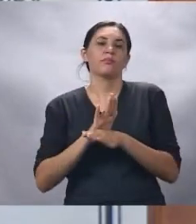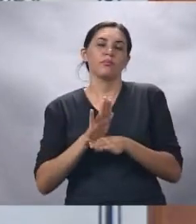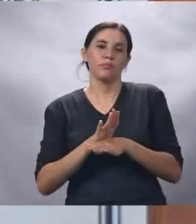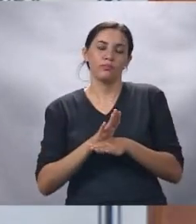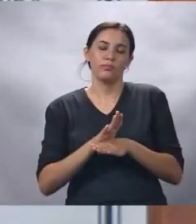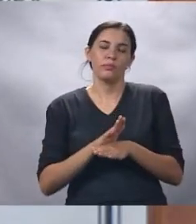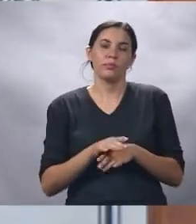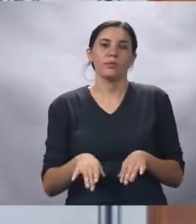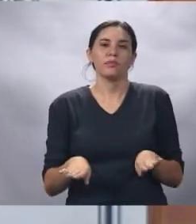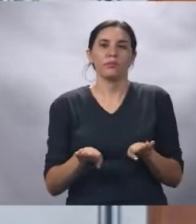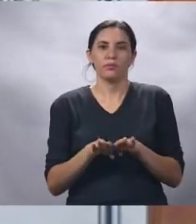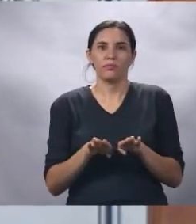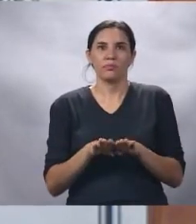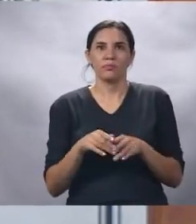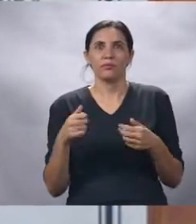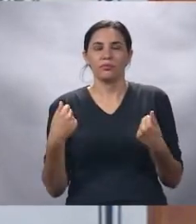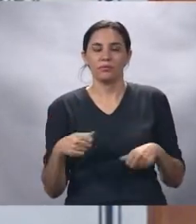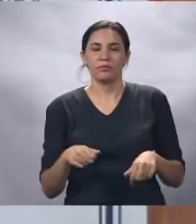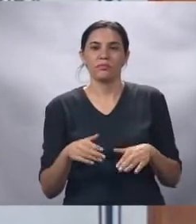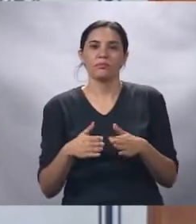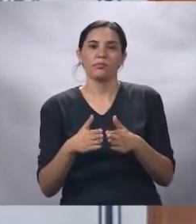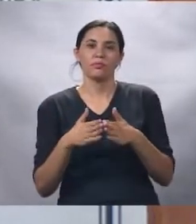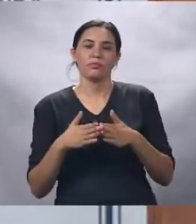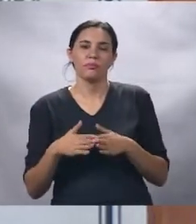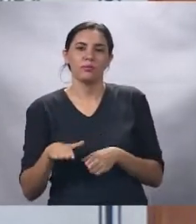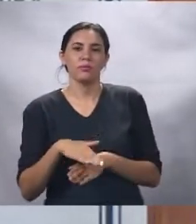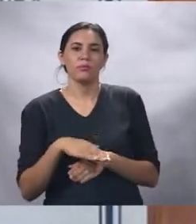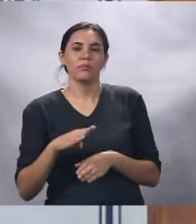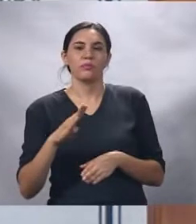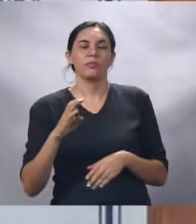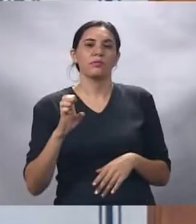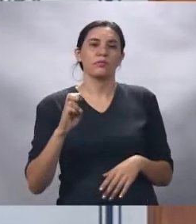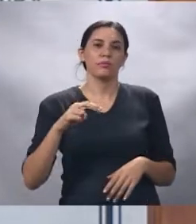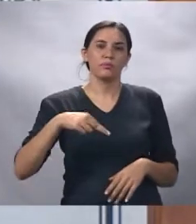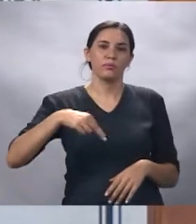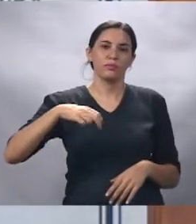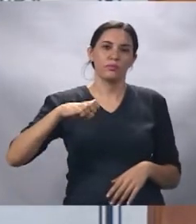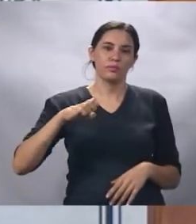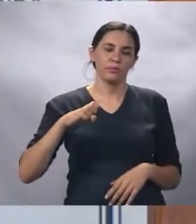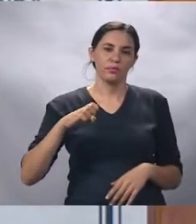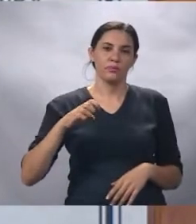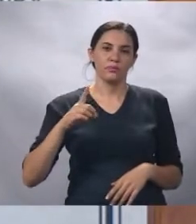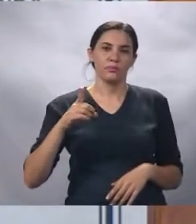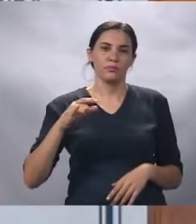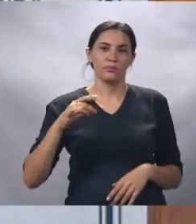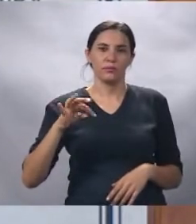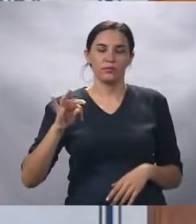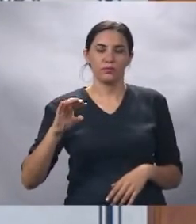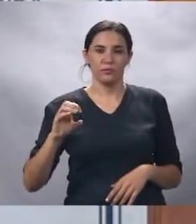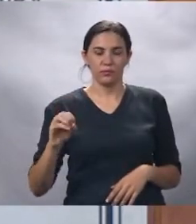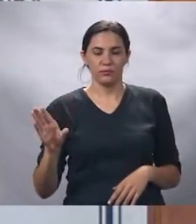nosso requerimento, mas dá para se falar aqui, na rua Benedito Setembrino Adão,